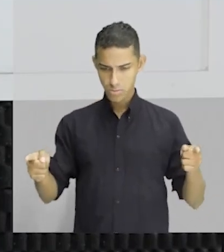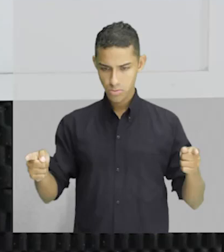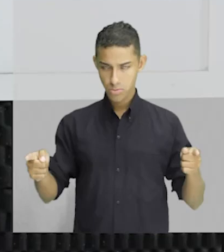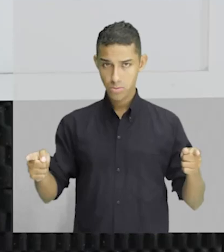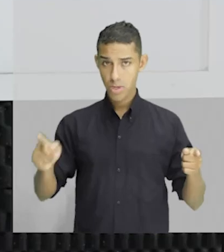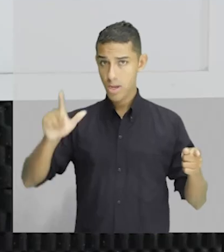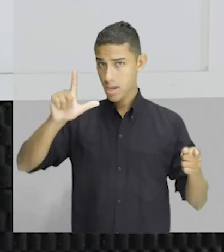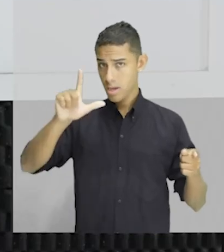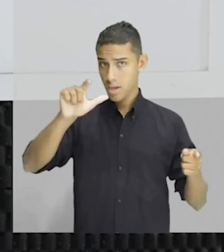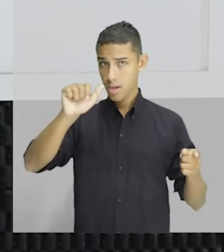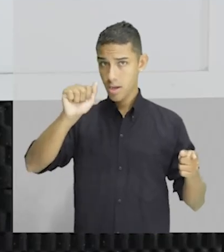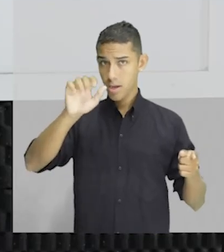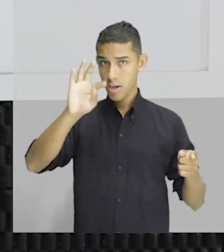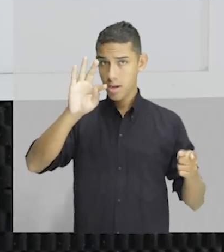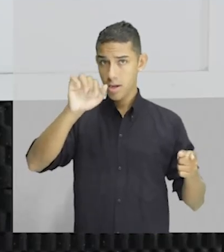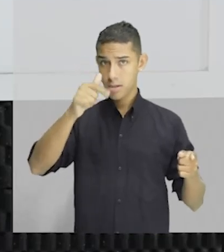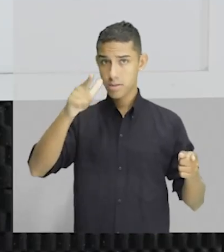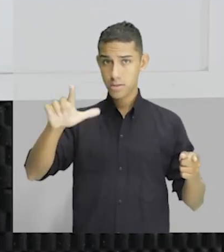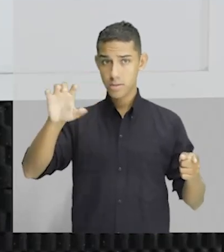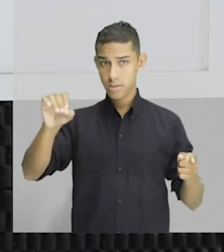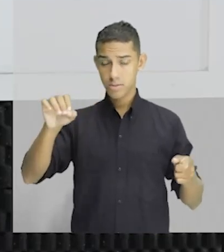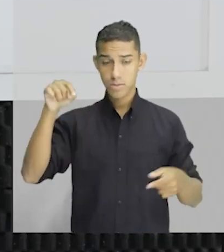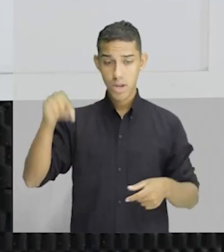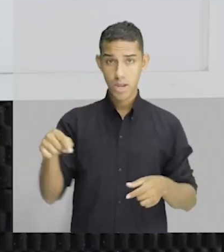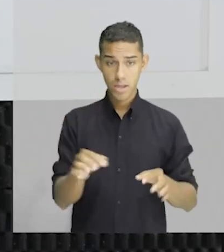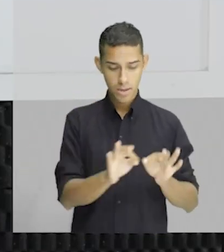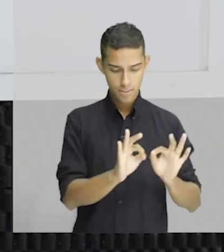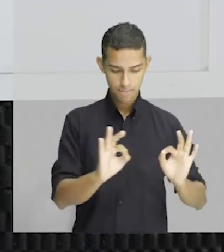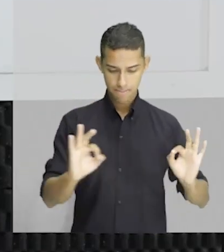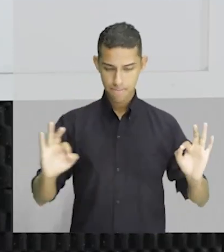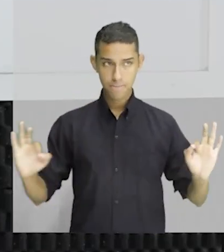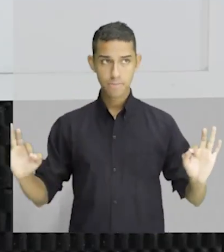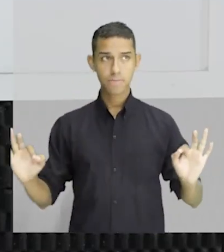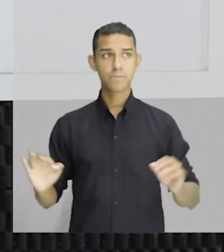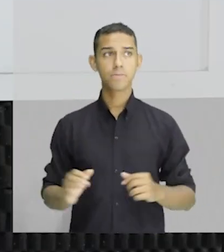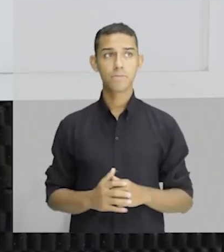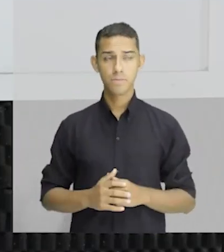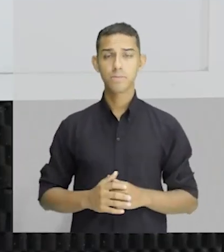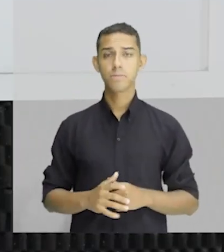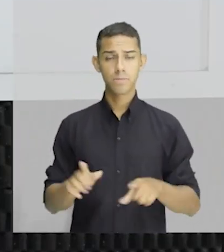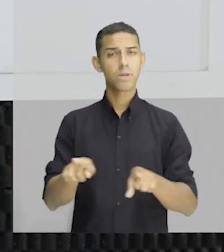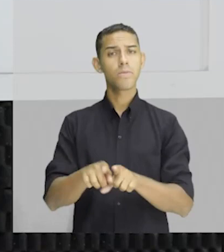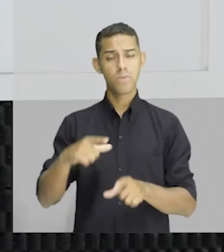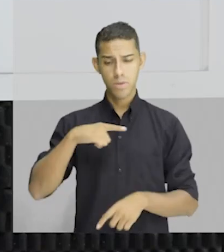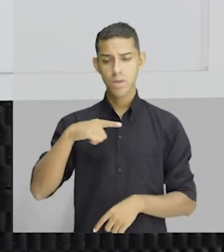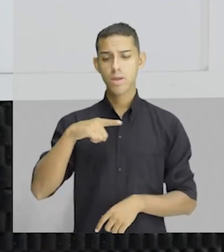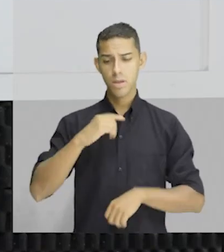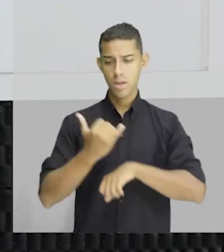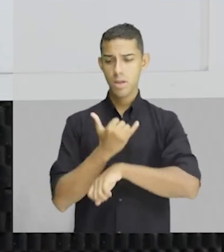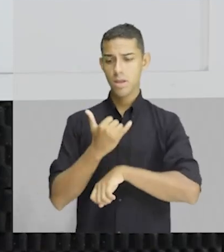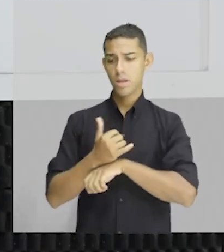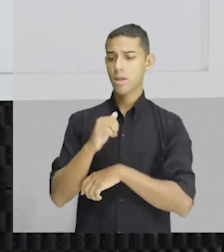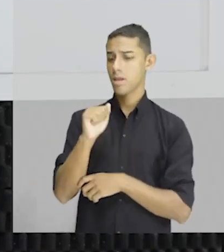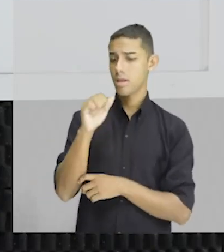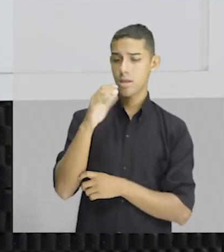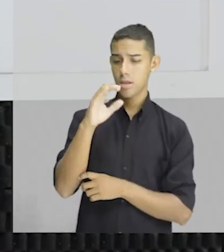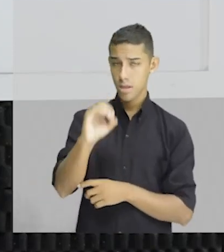e aqui a fita métrica que mediu essa haste, que também é de metal, é de